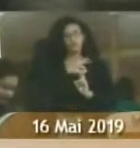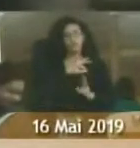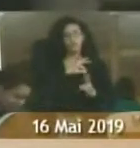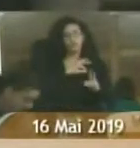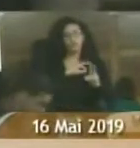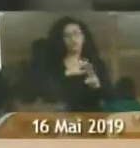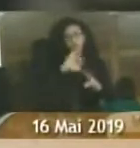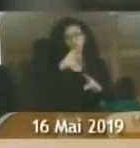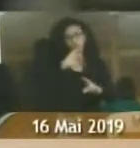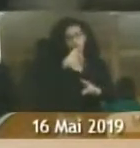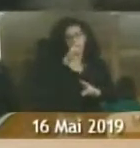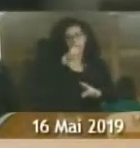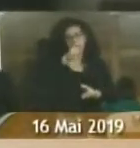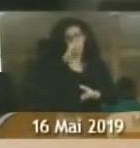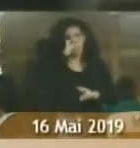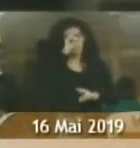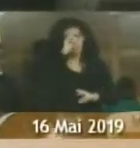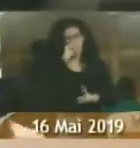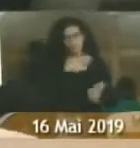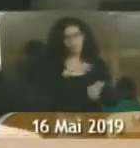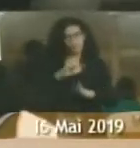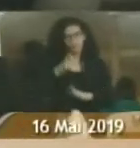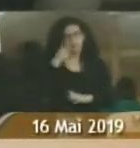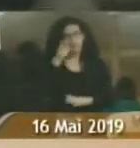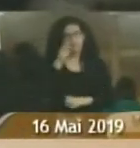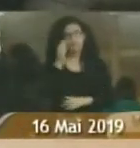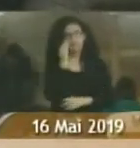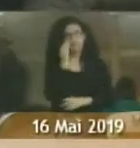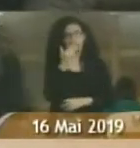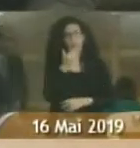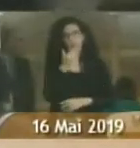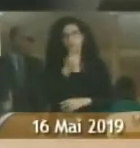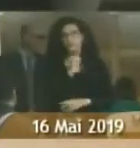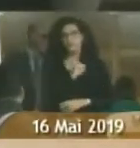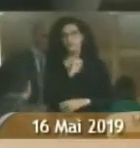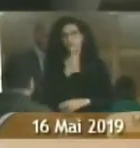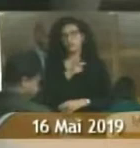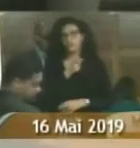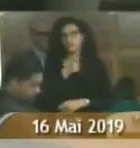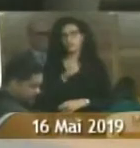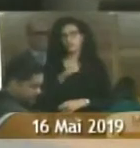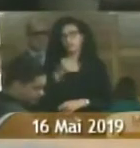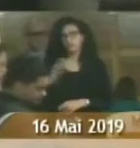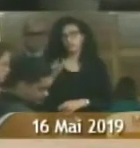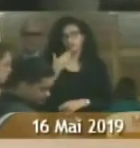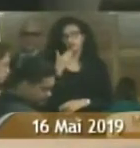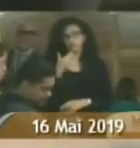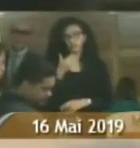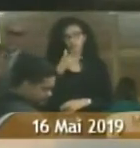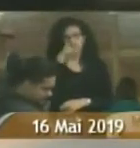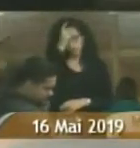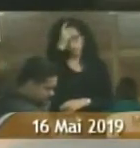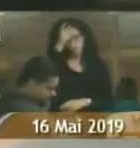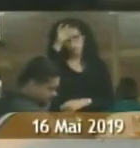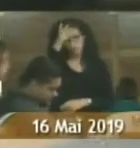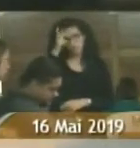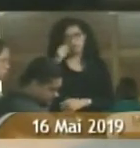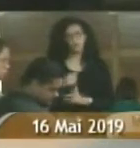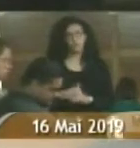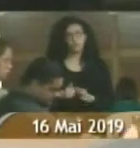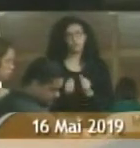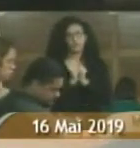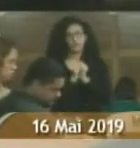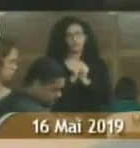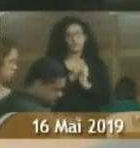Japuíba. Matérias do vereador Canindé do Social. Indicação número 553, indicando ao prefeito municipal que interceda